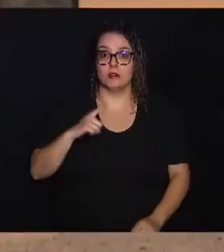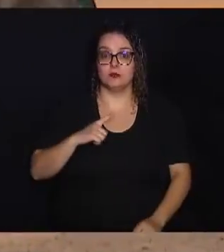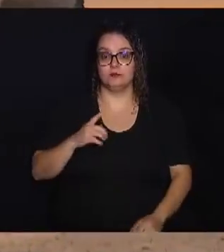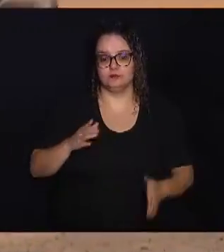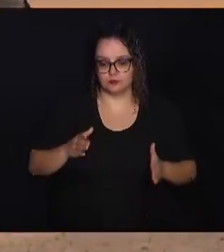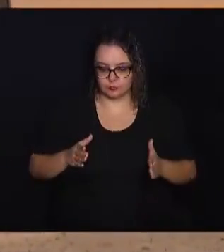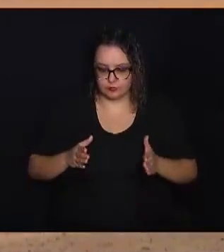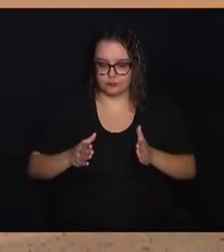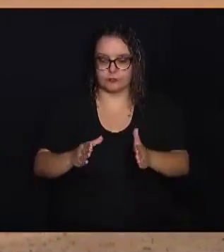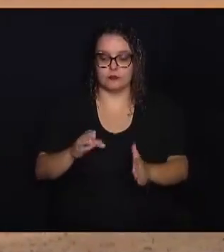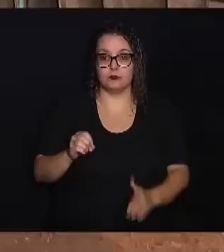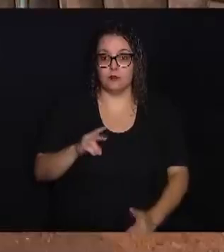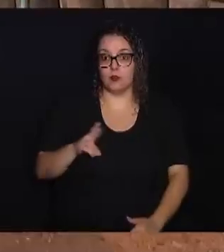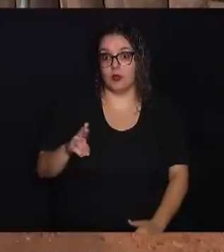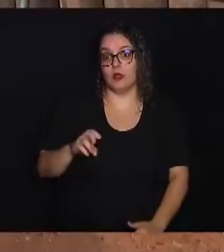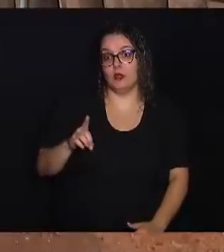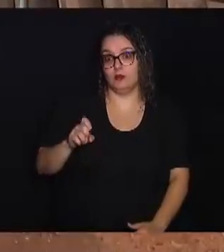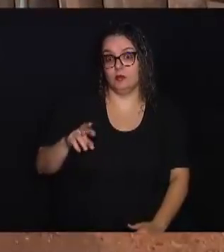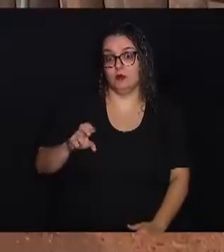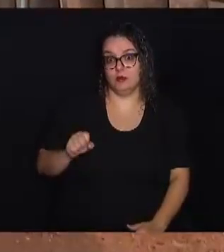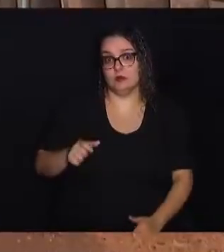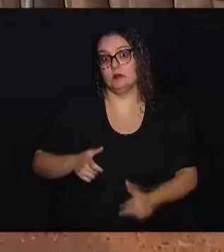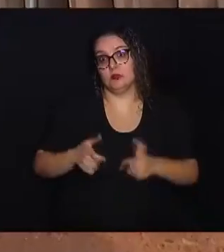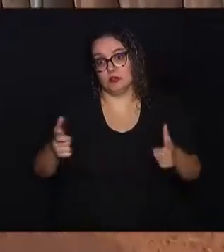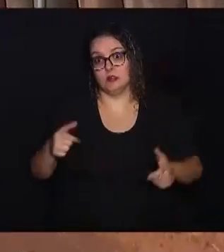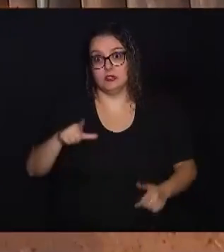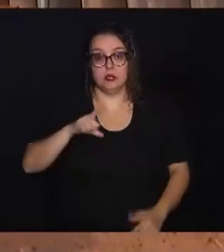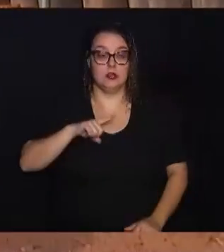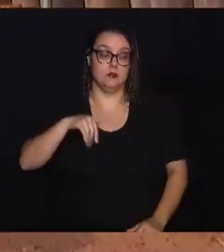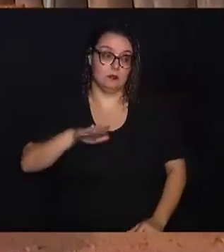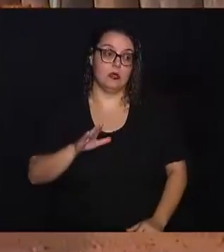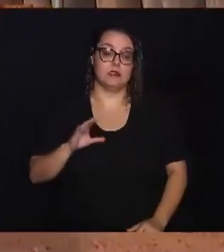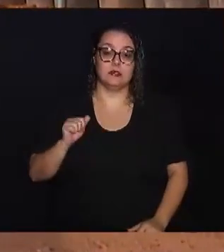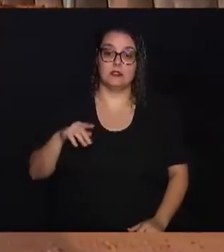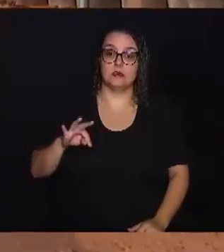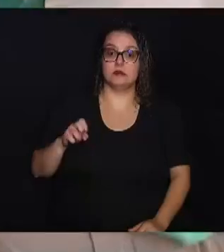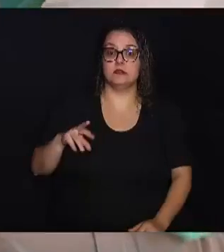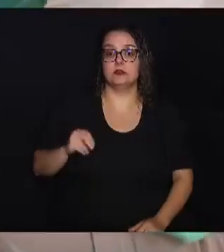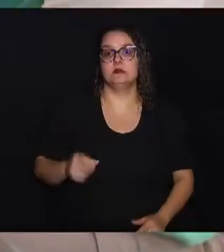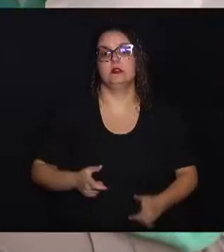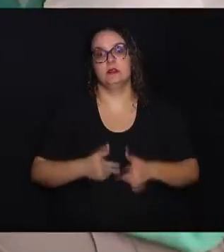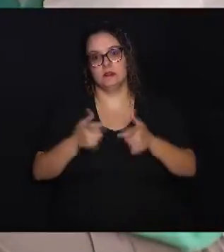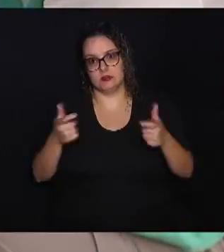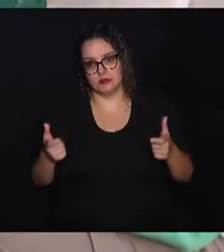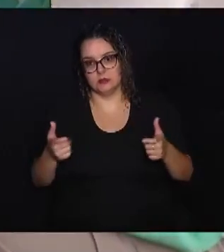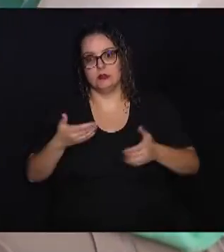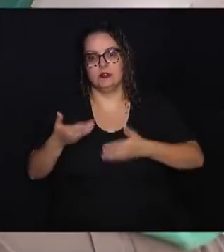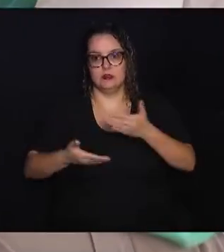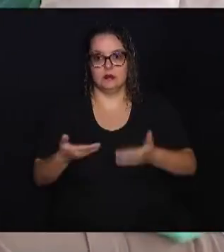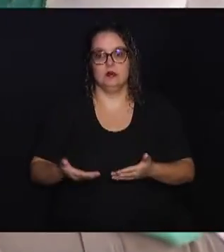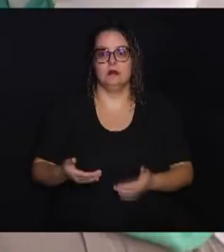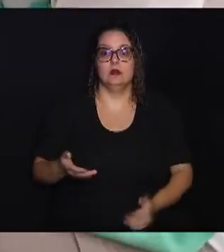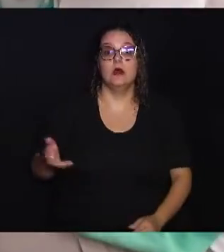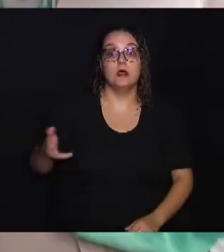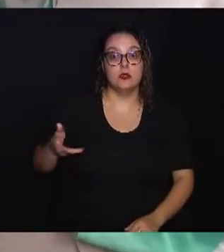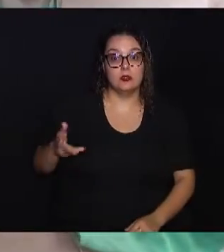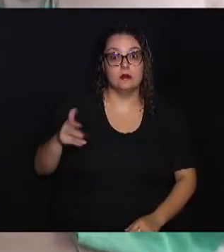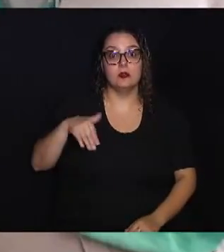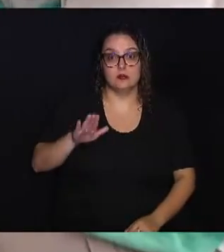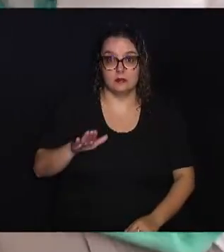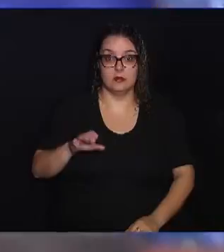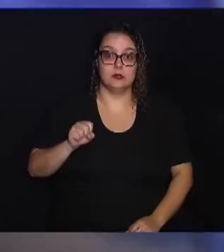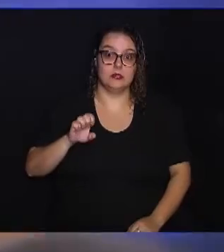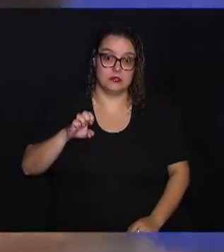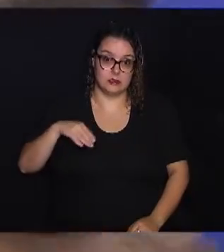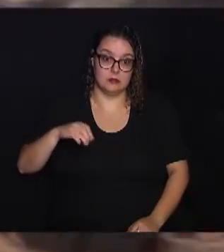dizer assim, que são maiores, tem mais canteiros na cidade. Aí a demanda é maior, a gente dá uma acelerada na semeadura